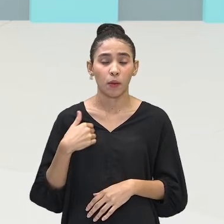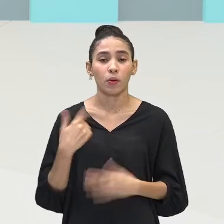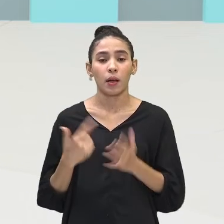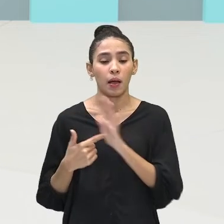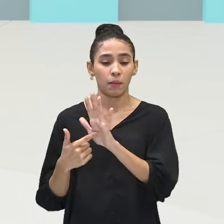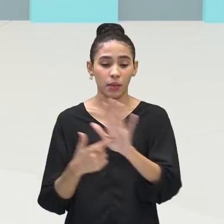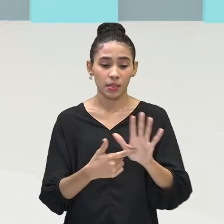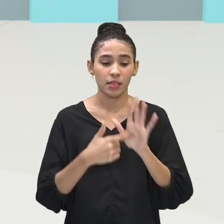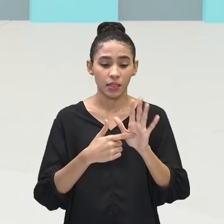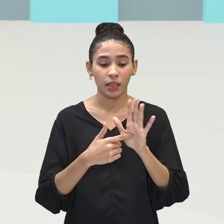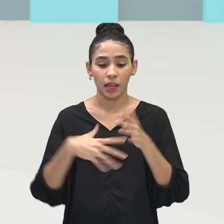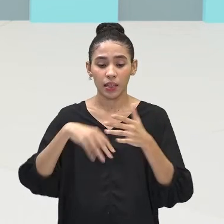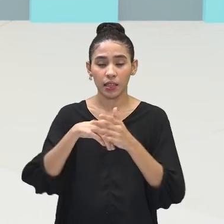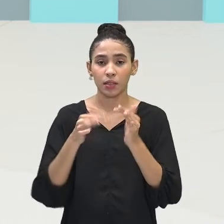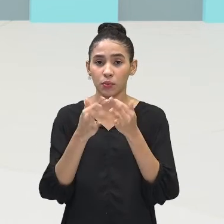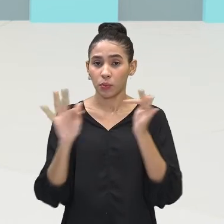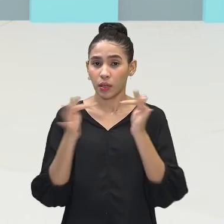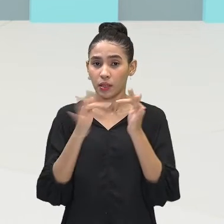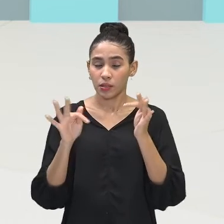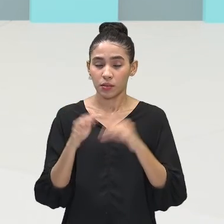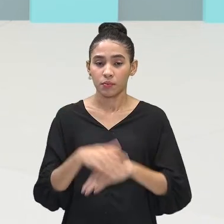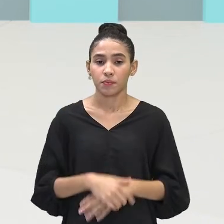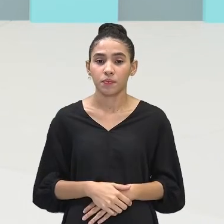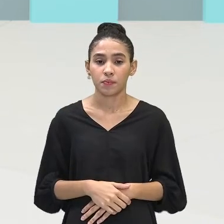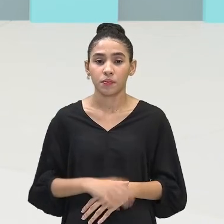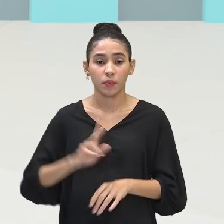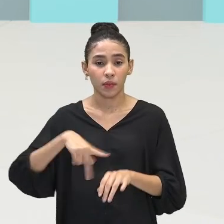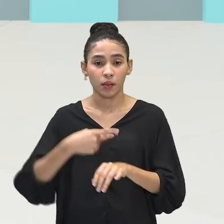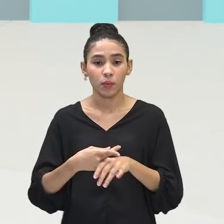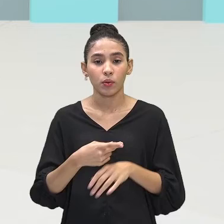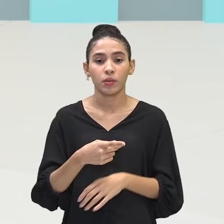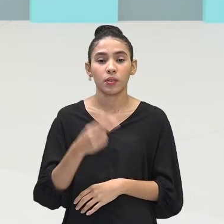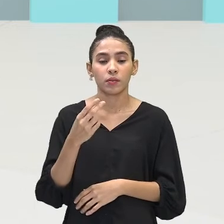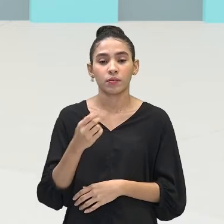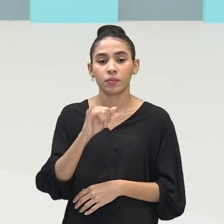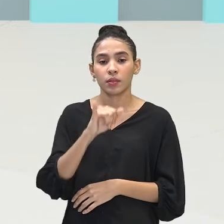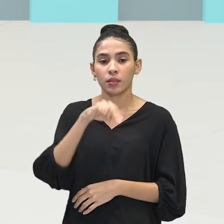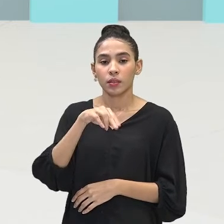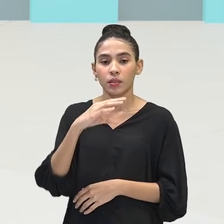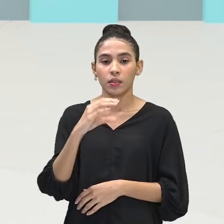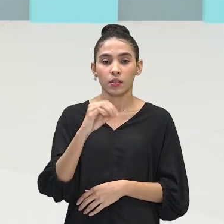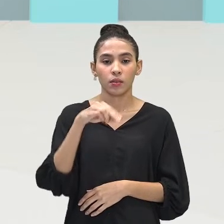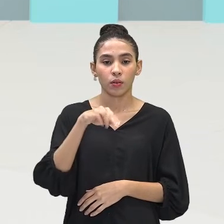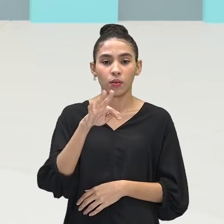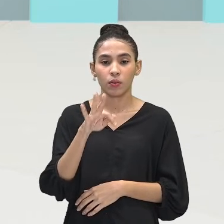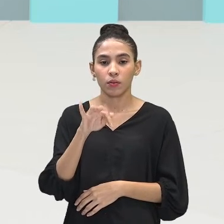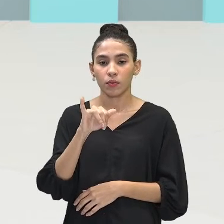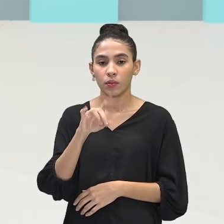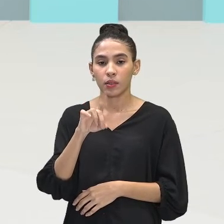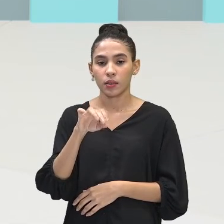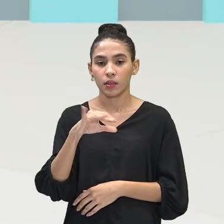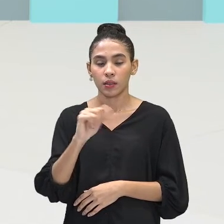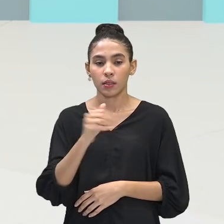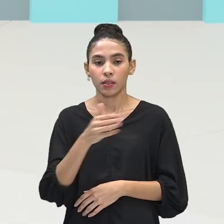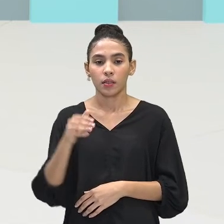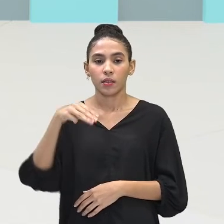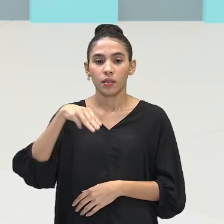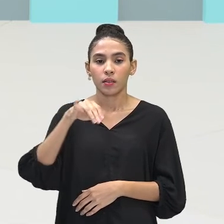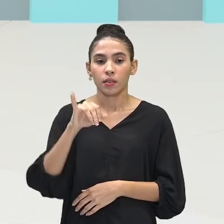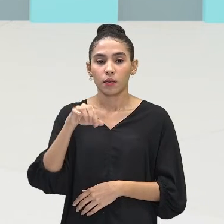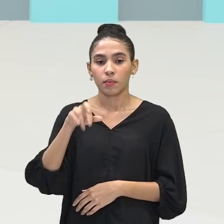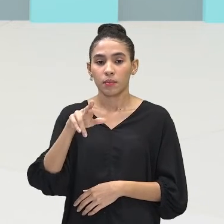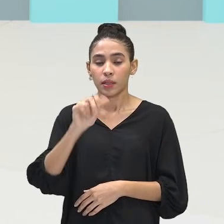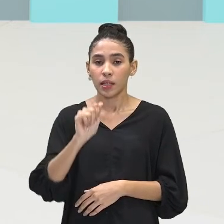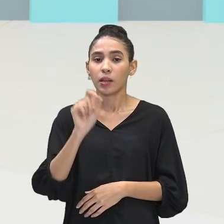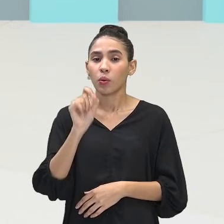para o arcadismo. É nisso que eu vou me inspirar. Depois nós vimos aí a situação de Inconfidência Mineira, lembrando que a Inconfidência Mineira